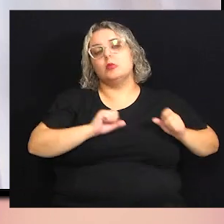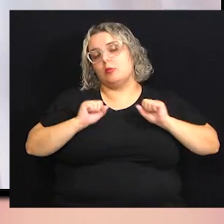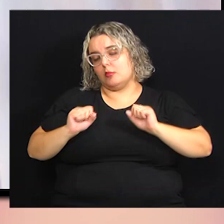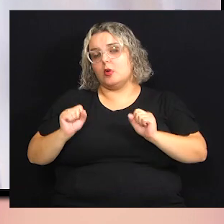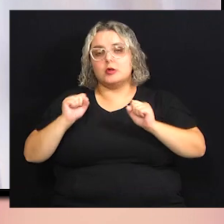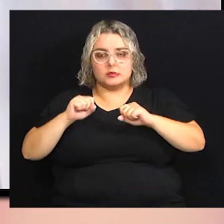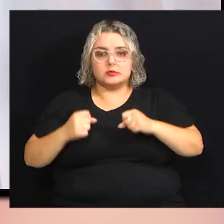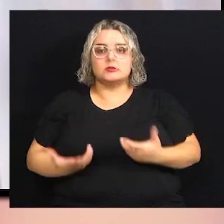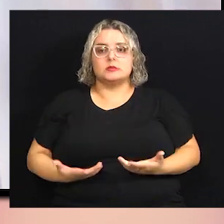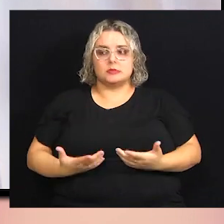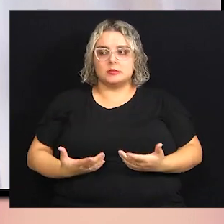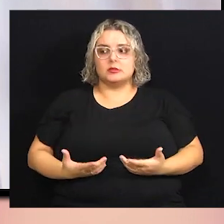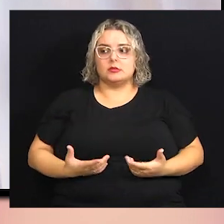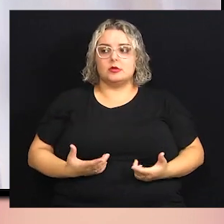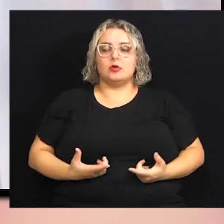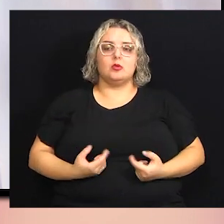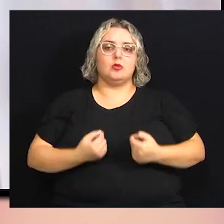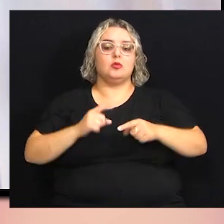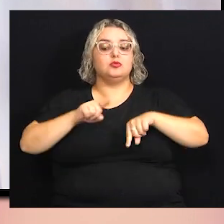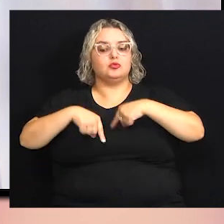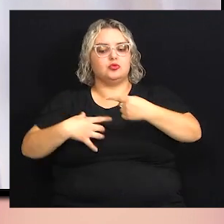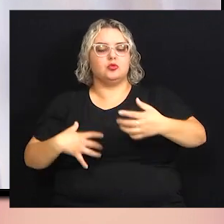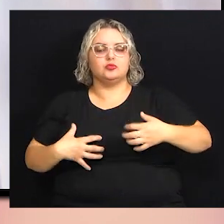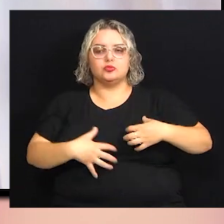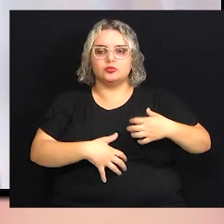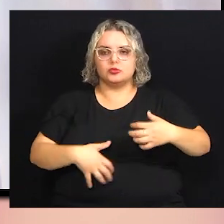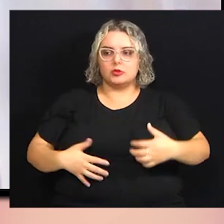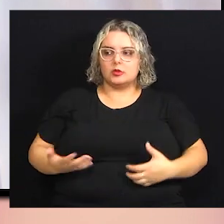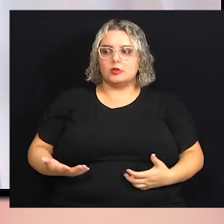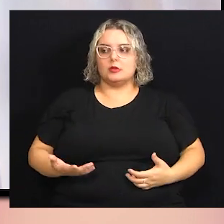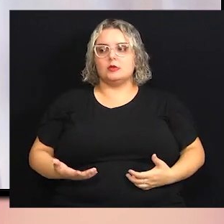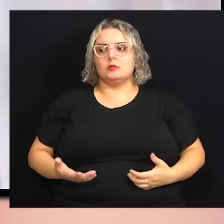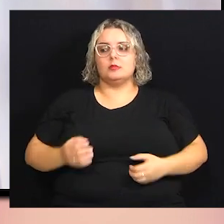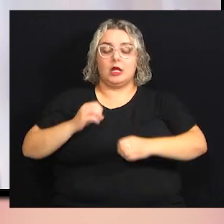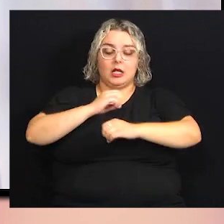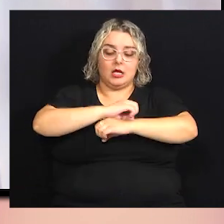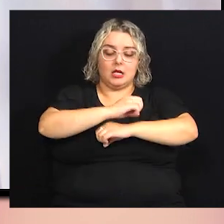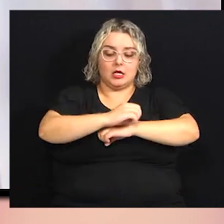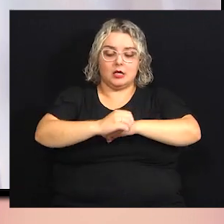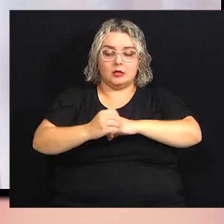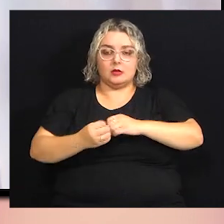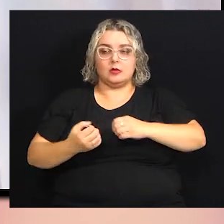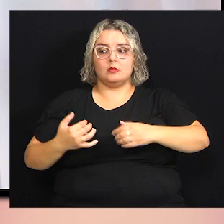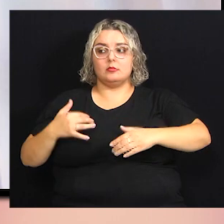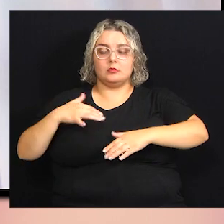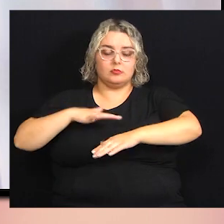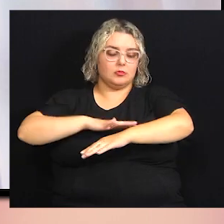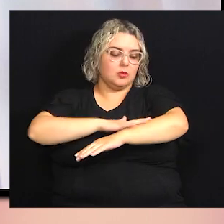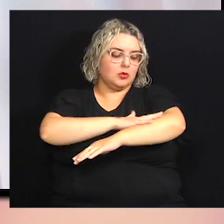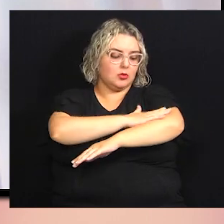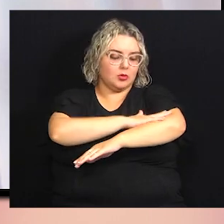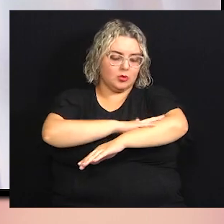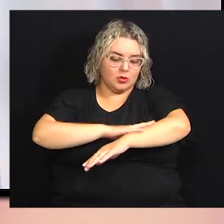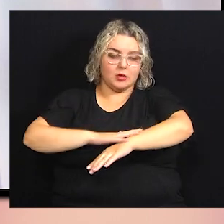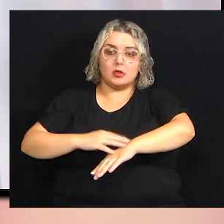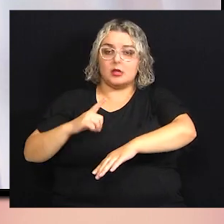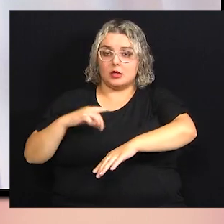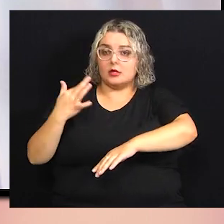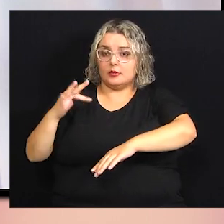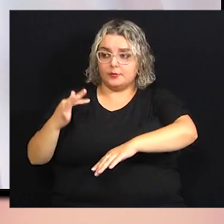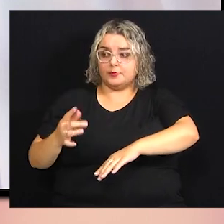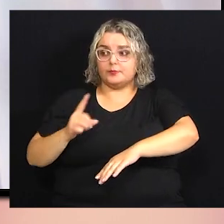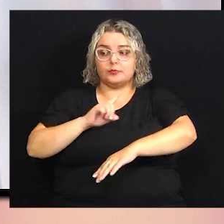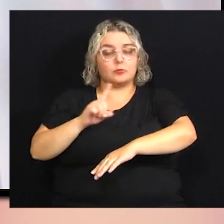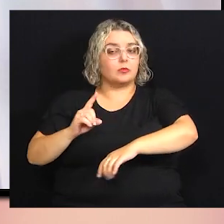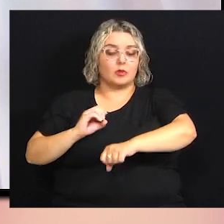existe sim a possibilidade de ser um tumor que veio de outros órgãos, mas aí a célula que está ali infiltrando a pele e causando a